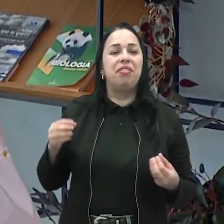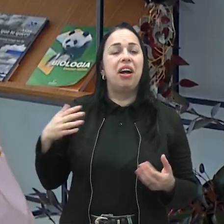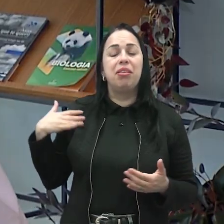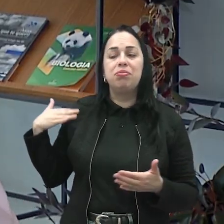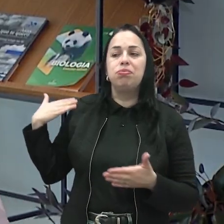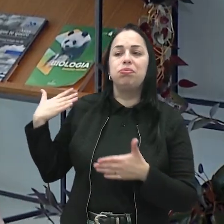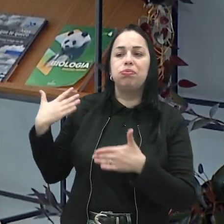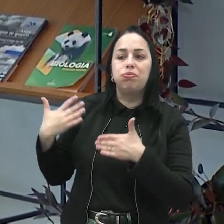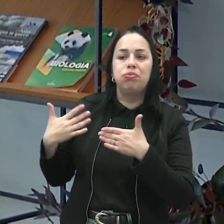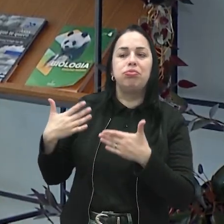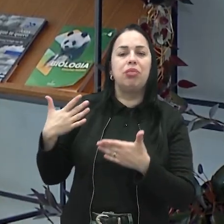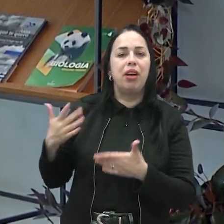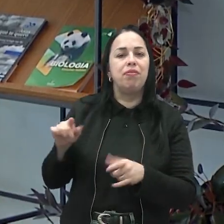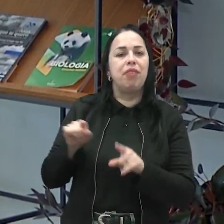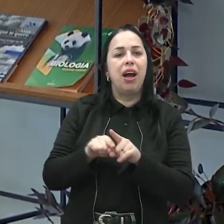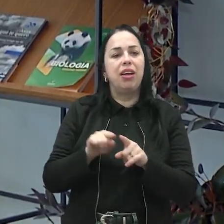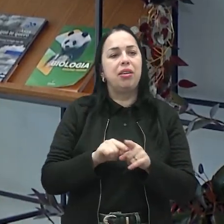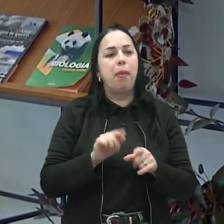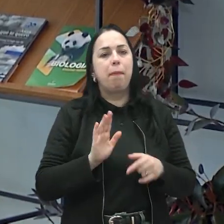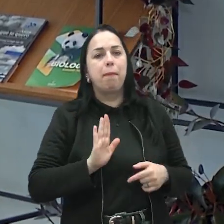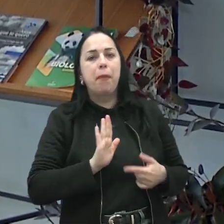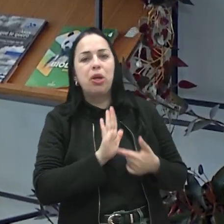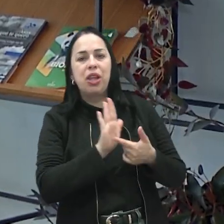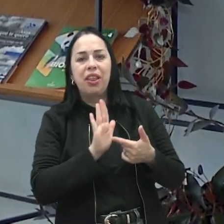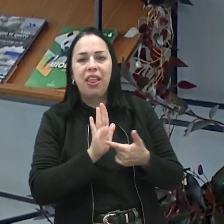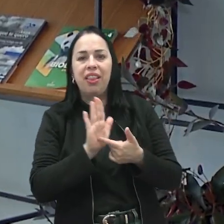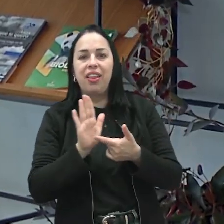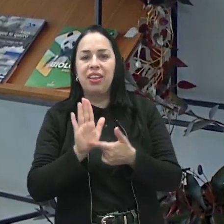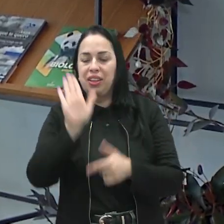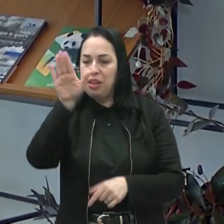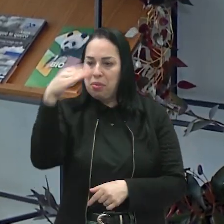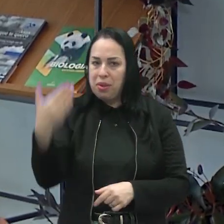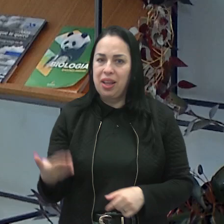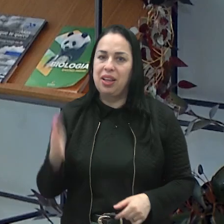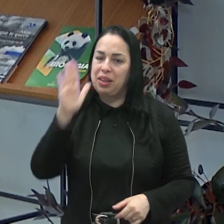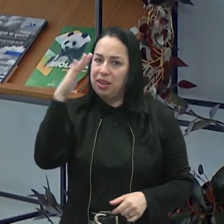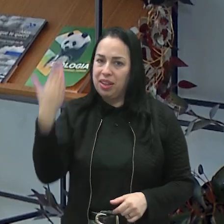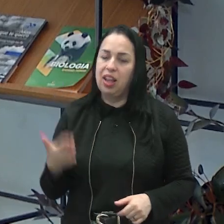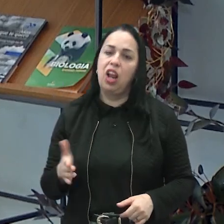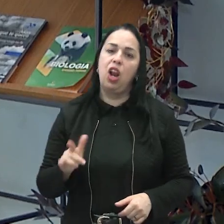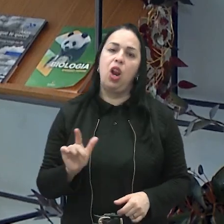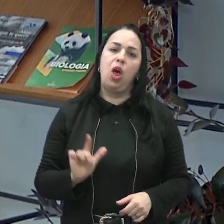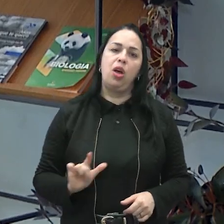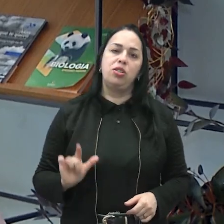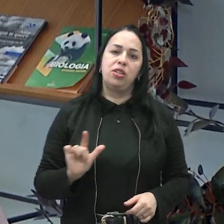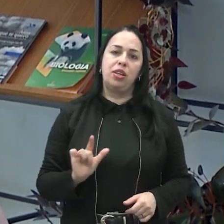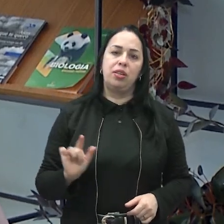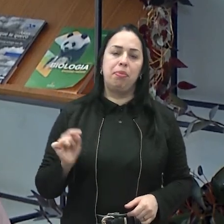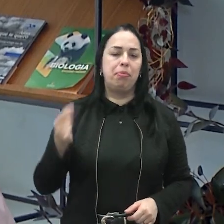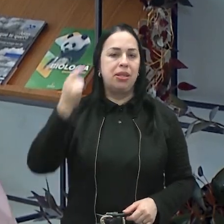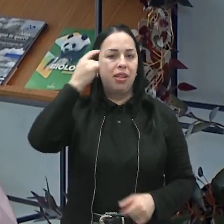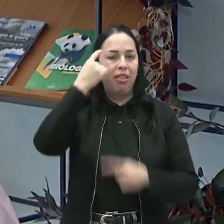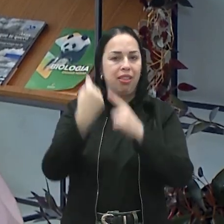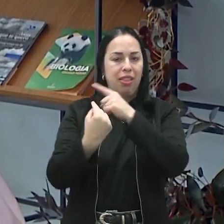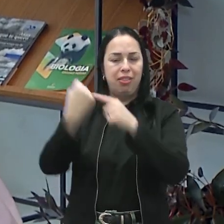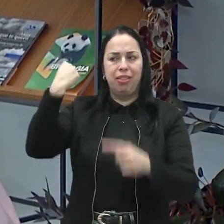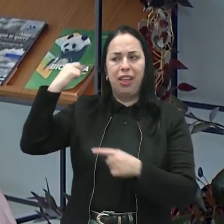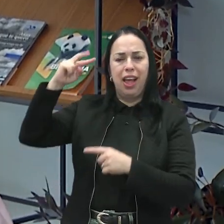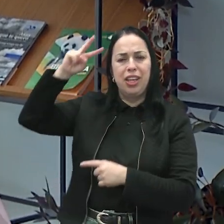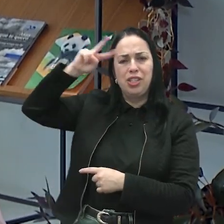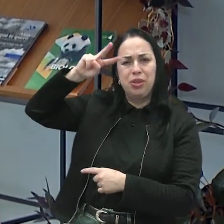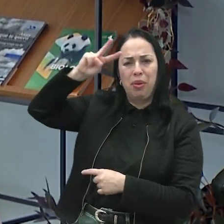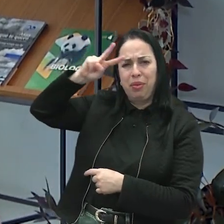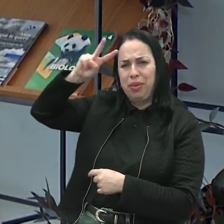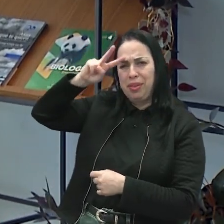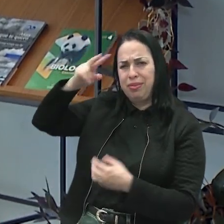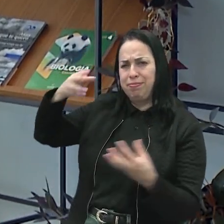vai se cristalizando em memória através dessas homenagens. Claro que tudo isso pensando numa história